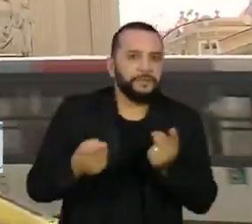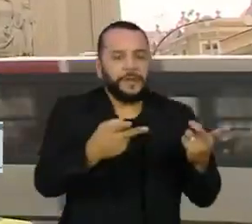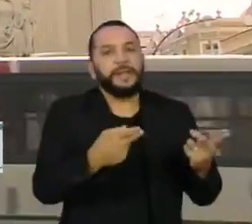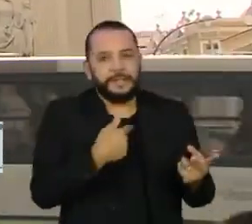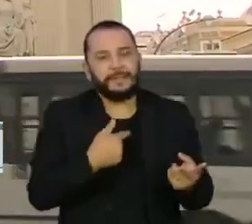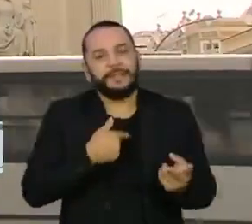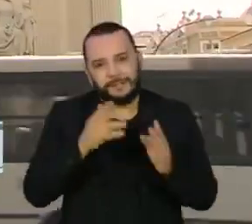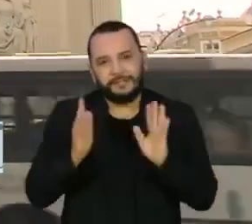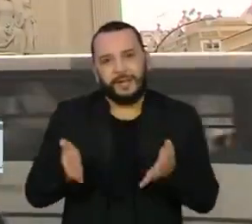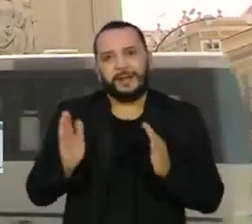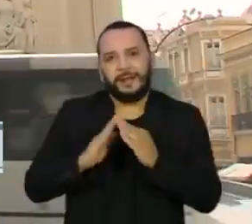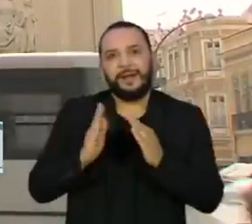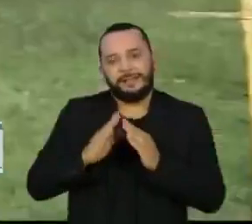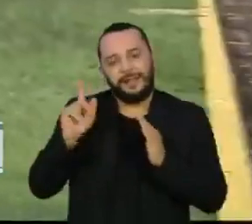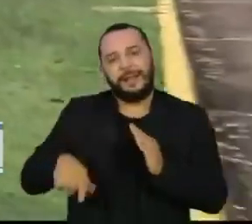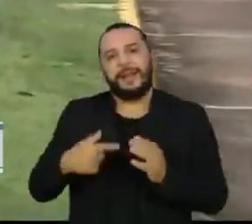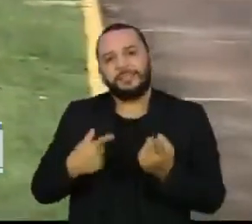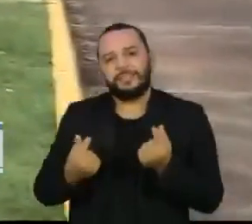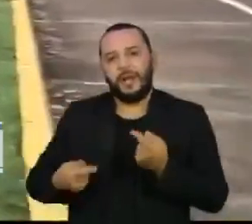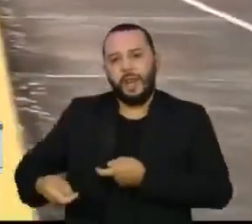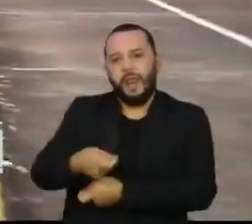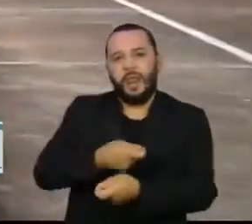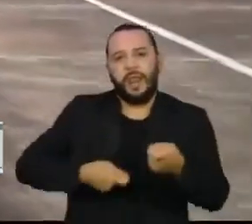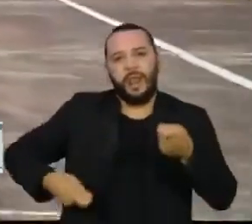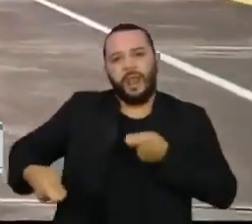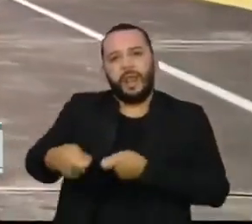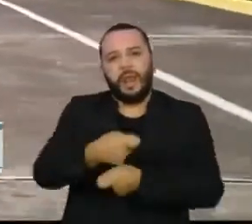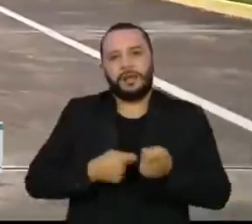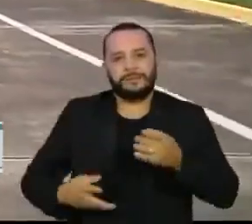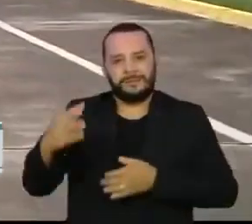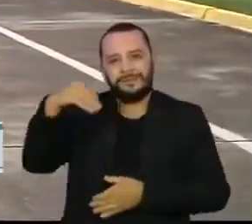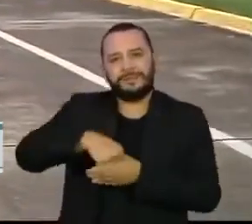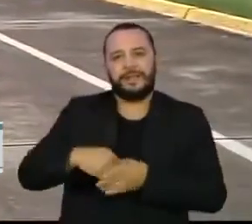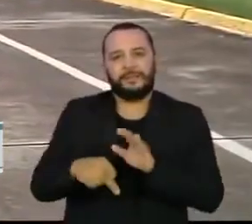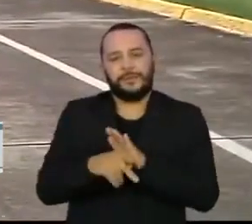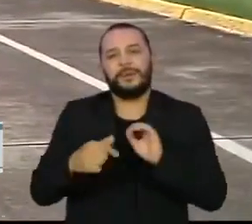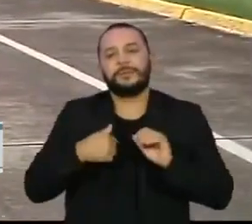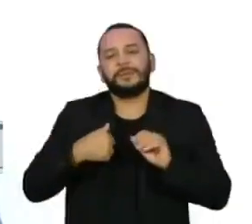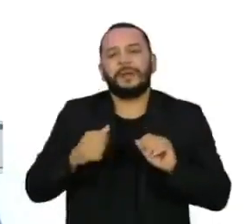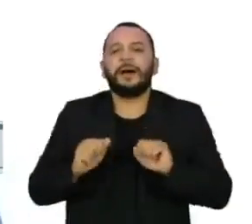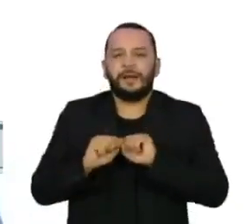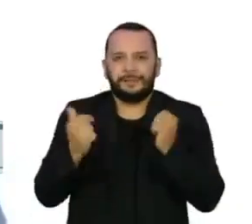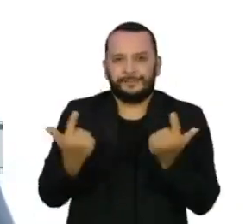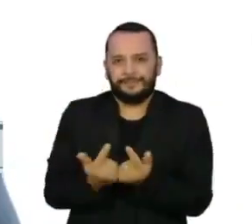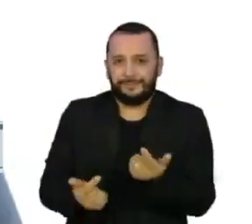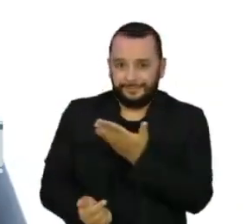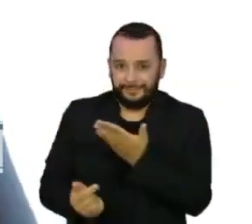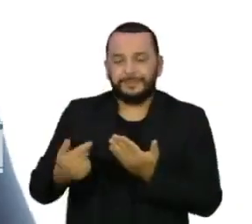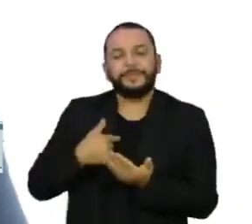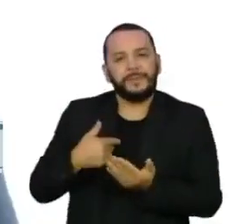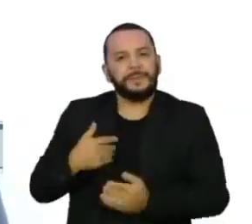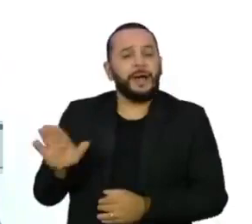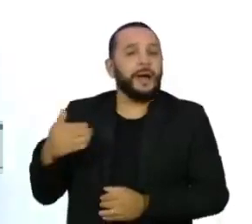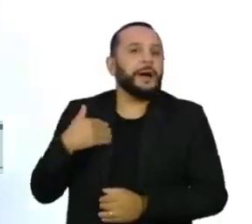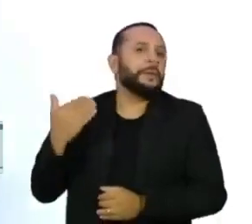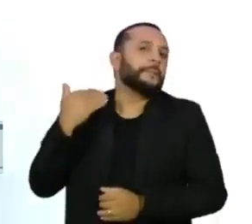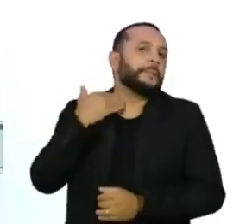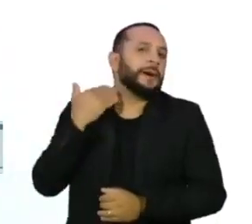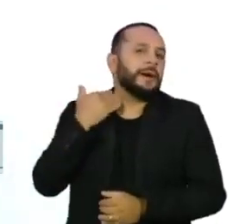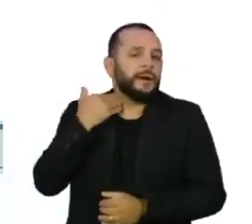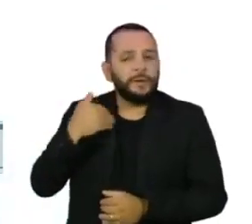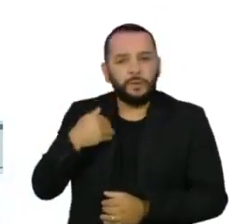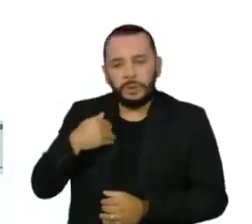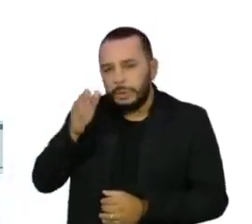lavagem do dinheiro captado na alerj na semana passada o Superior Tribunal de Justiça anulou A quebra de sigilo bancário e fiscal